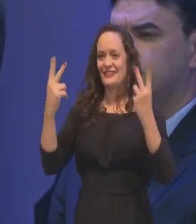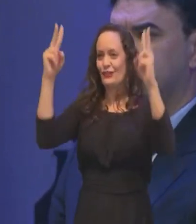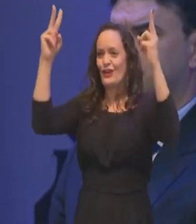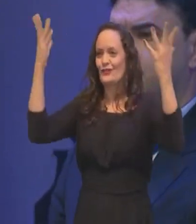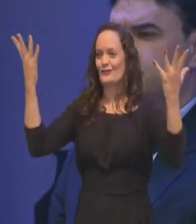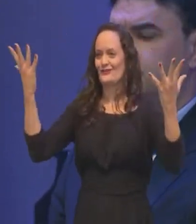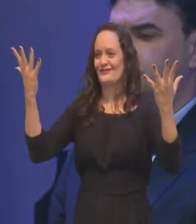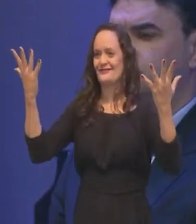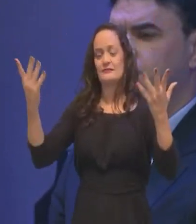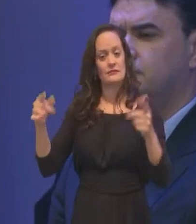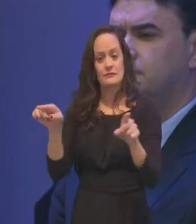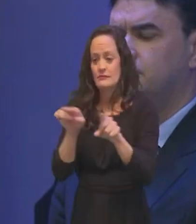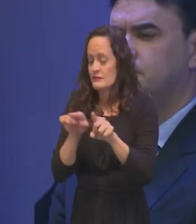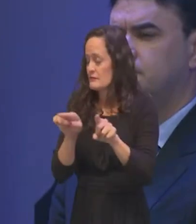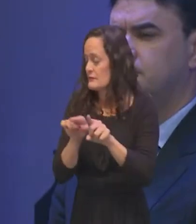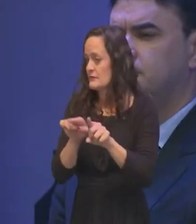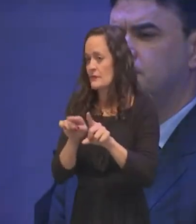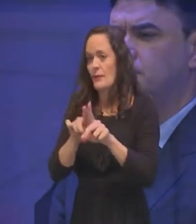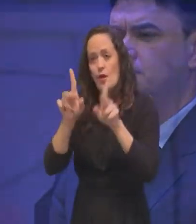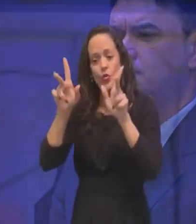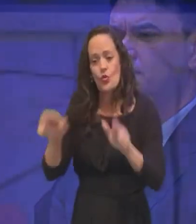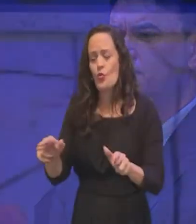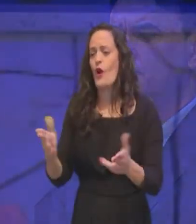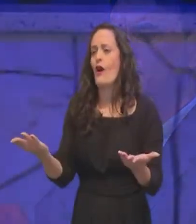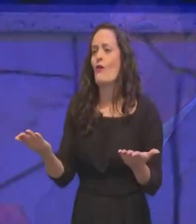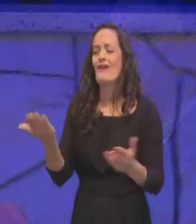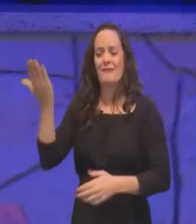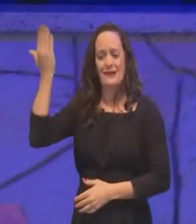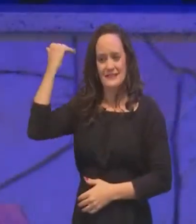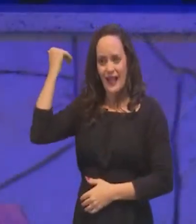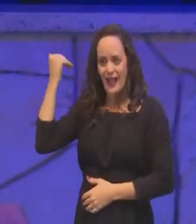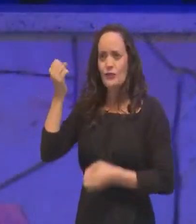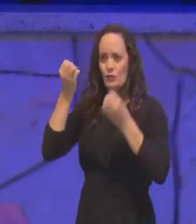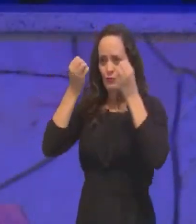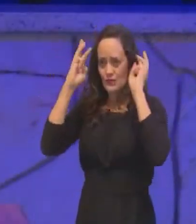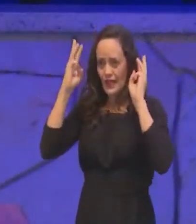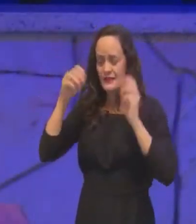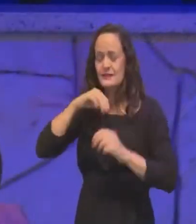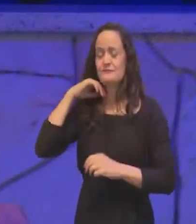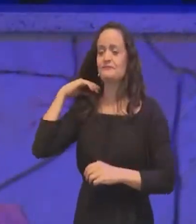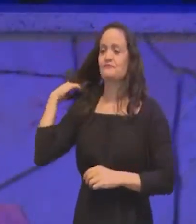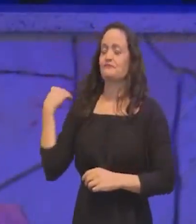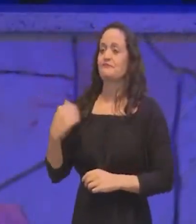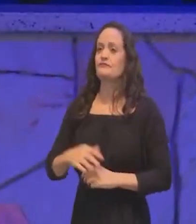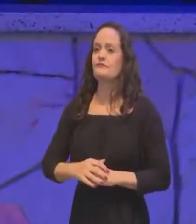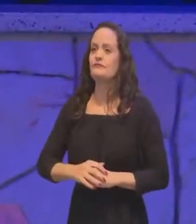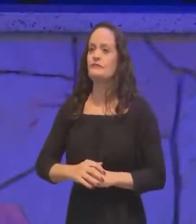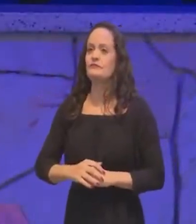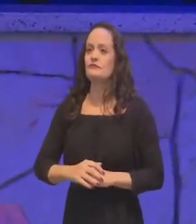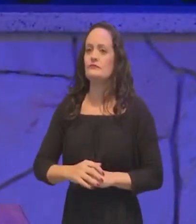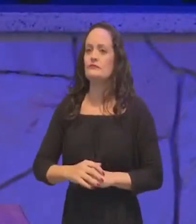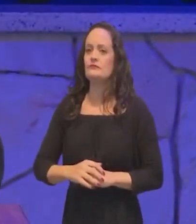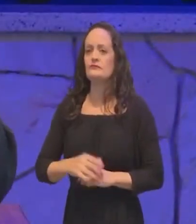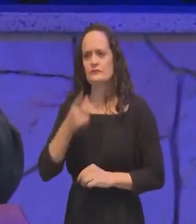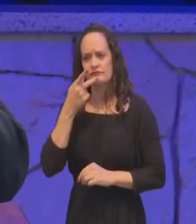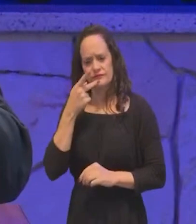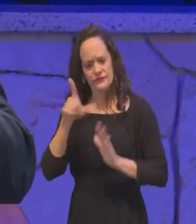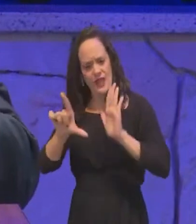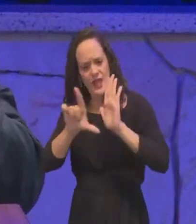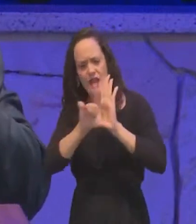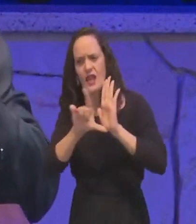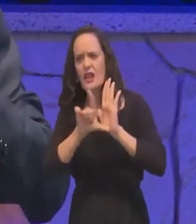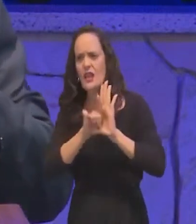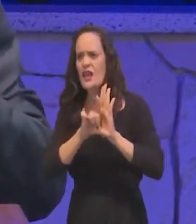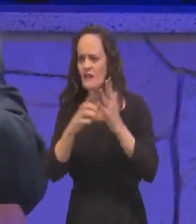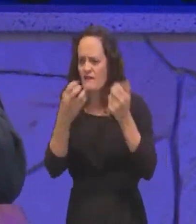também com Cristo Jesus lá, quando os menores de 2 anos foram decretados a sentença, foi decretada a